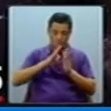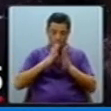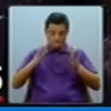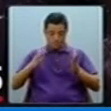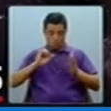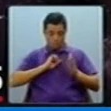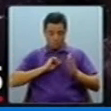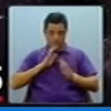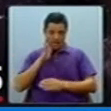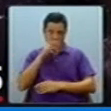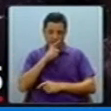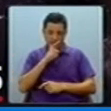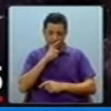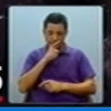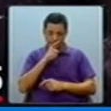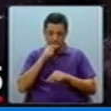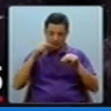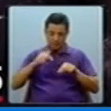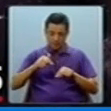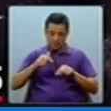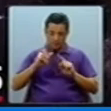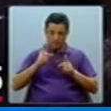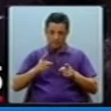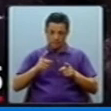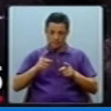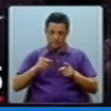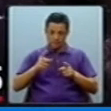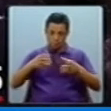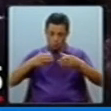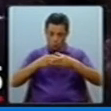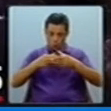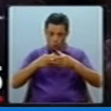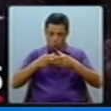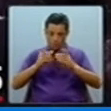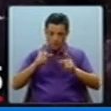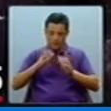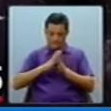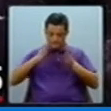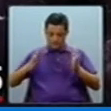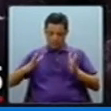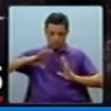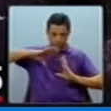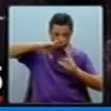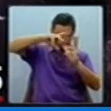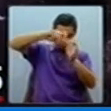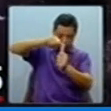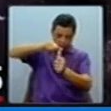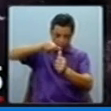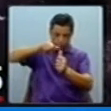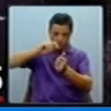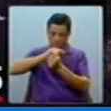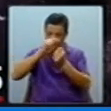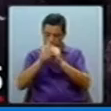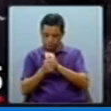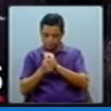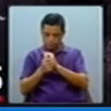e quentes, será que estas superterras quentes são aqueles tais núcleos destes grandes Neptunos, que depois sofrem a erosão